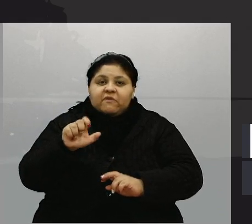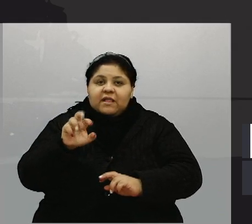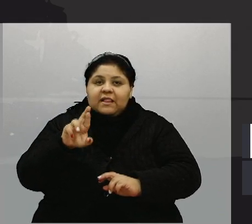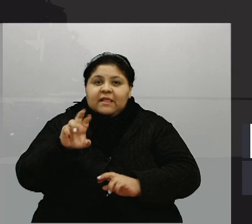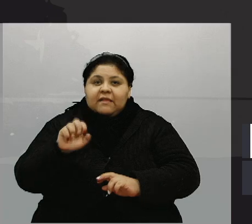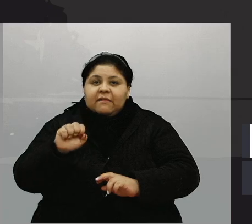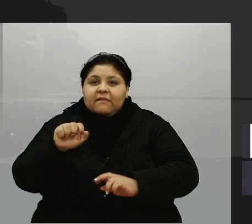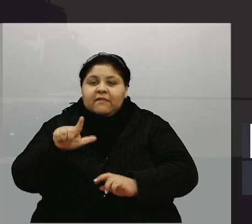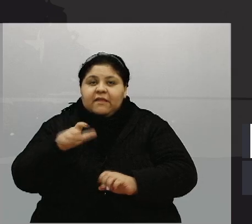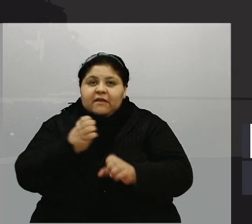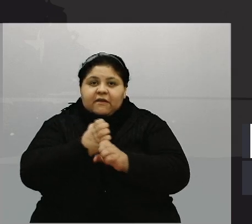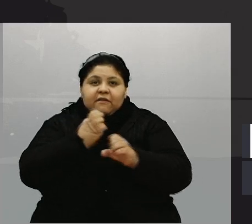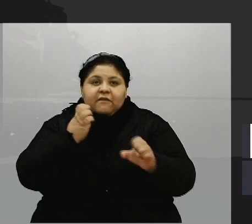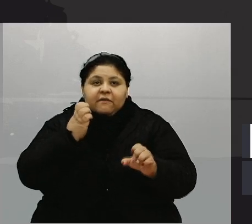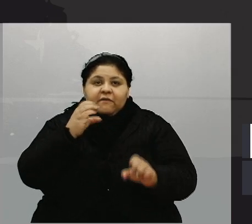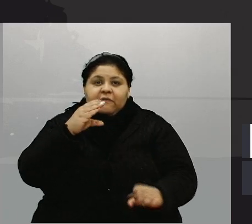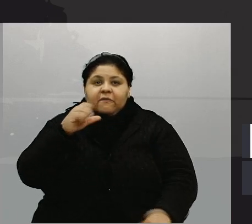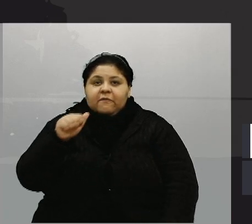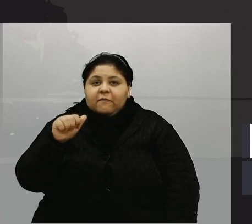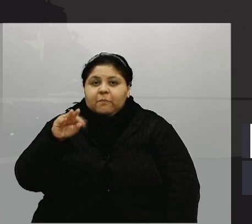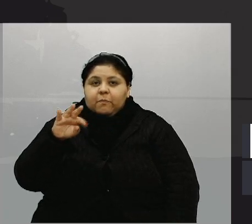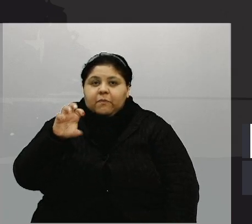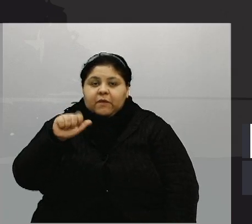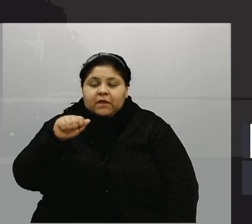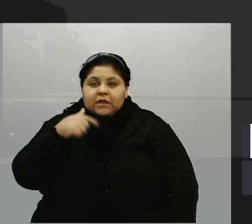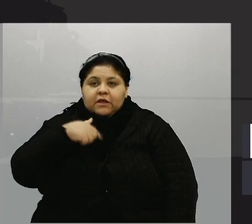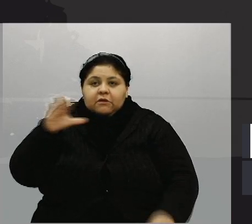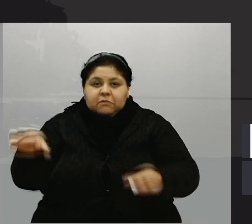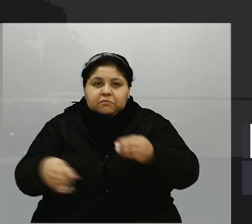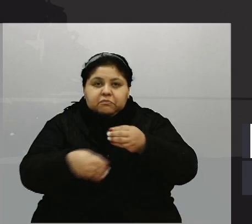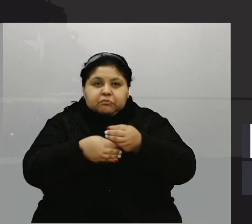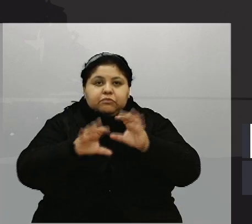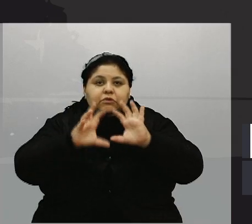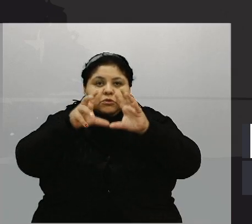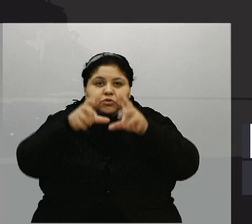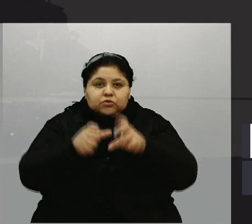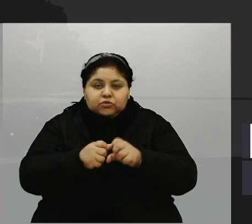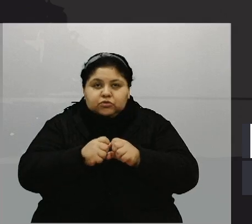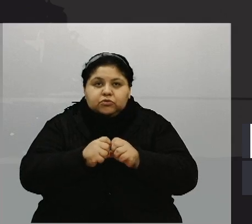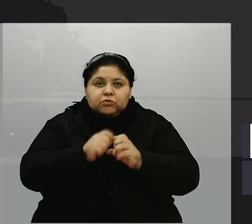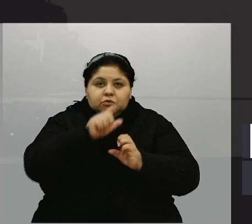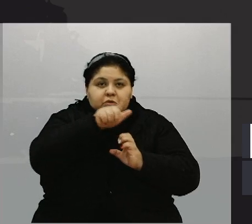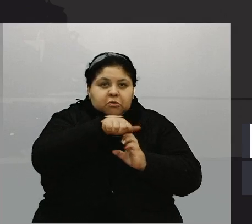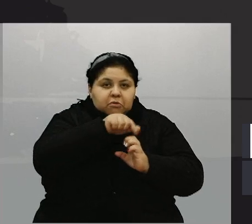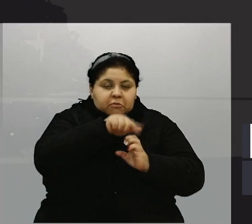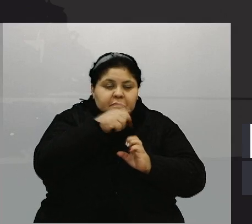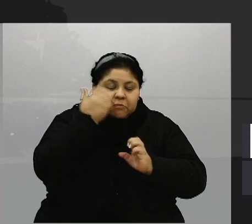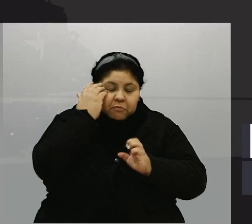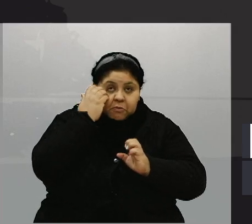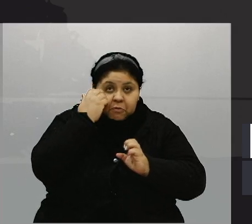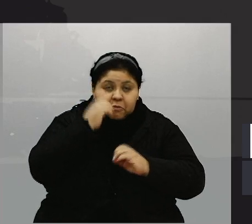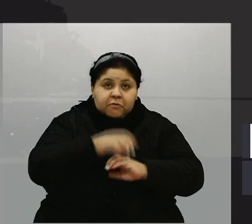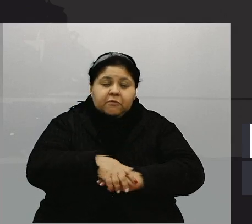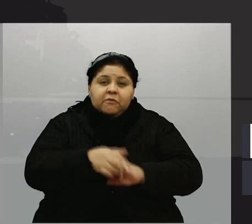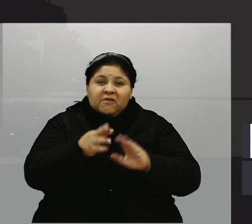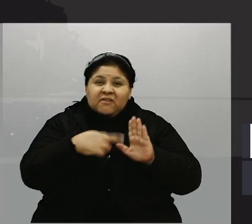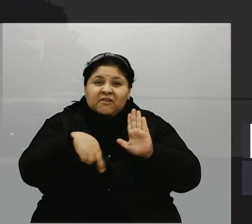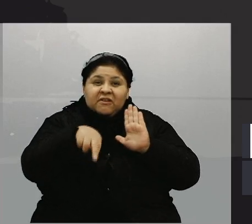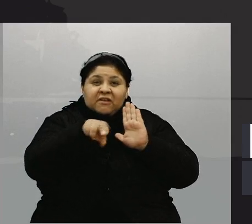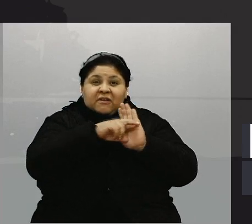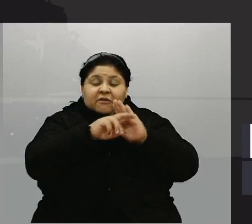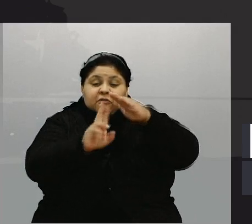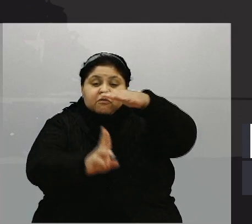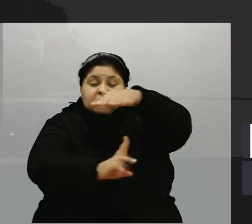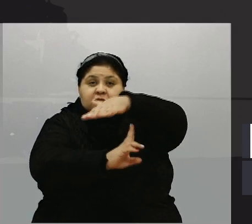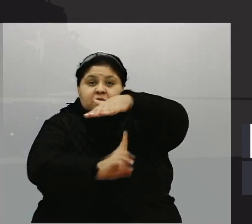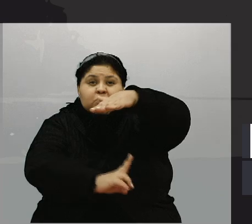na qual estou me somando a ela e a todos, empresários, enfim, para que se reconstrua uma